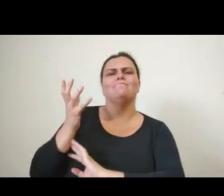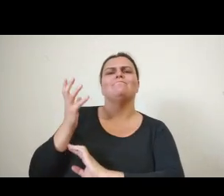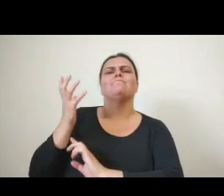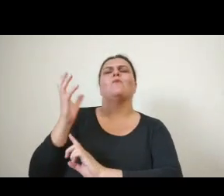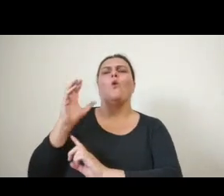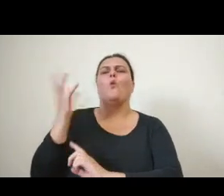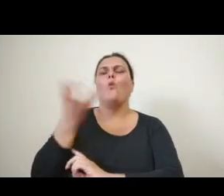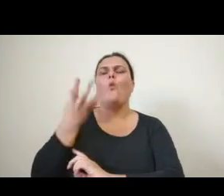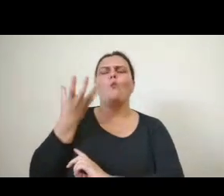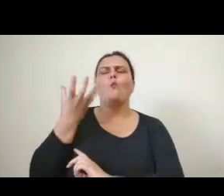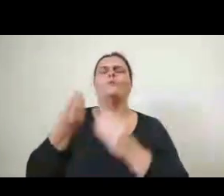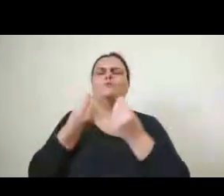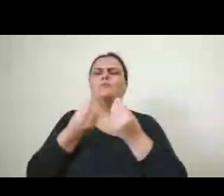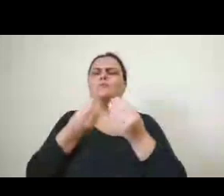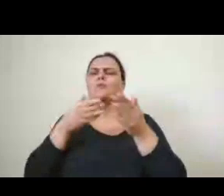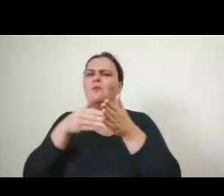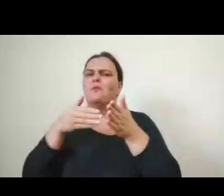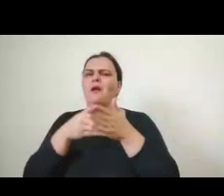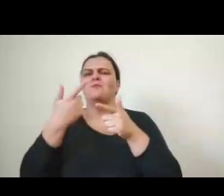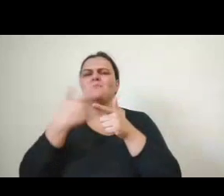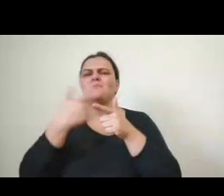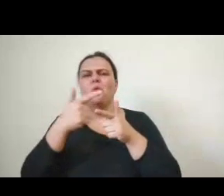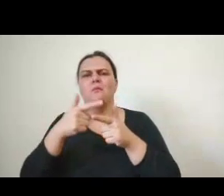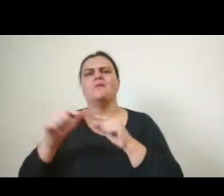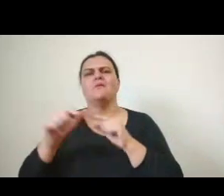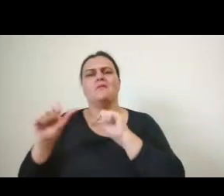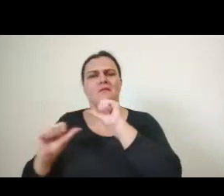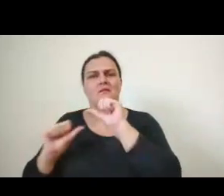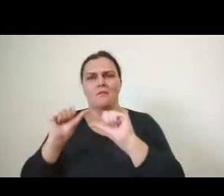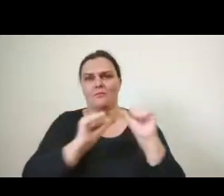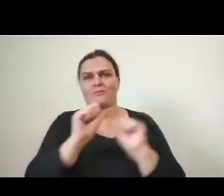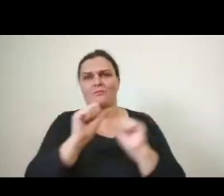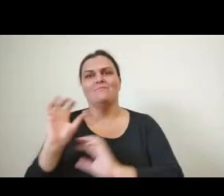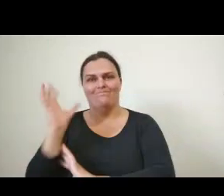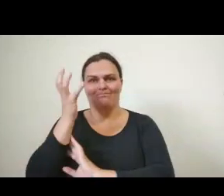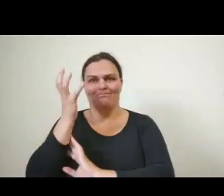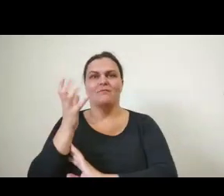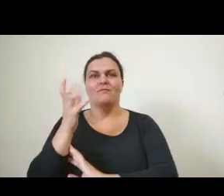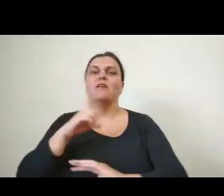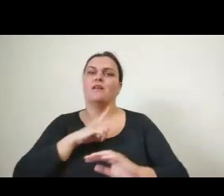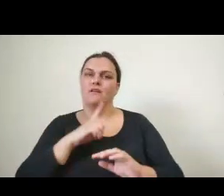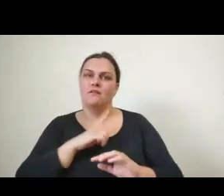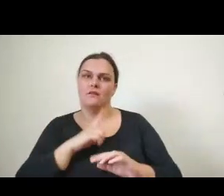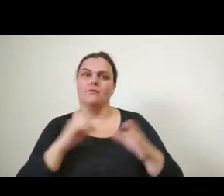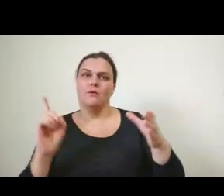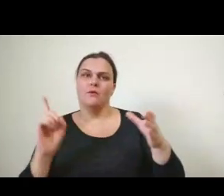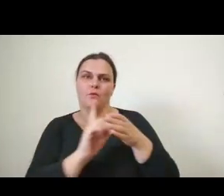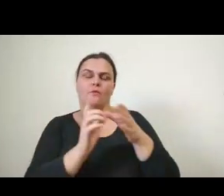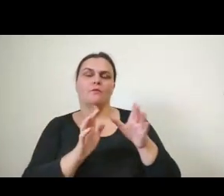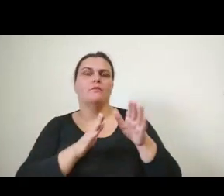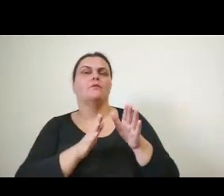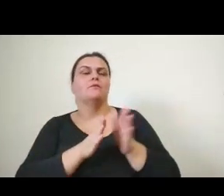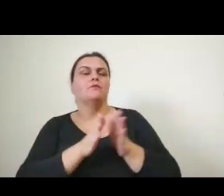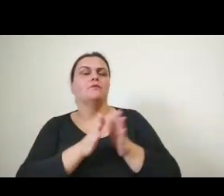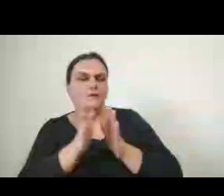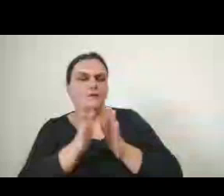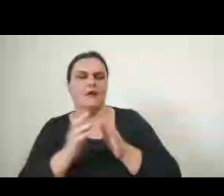isso a convite da Seção de Gestão Socioambiental e Acessibilidade da Justiça Federal de São